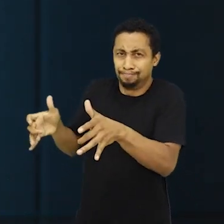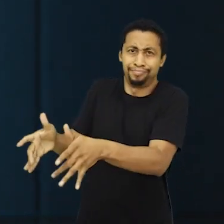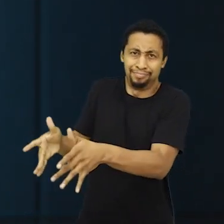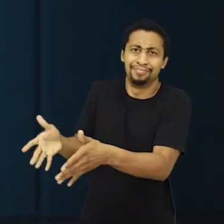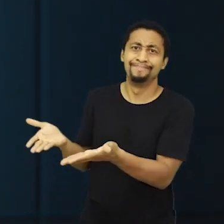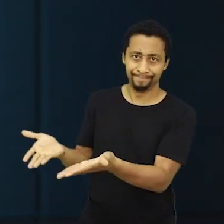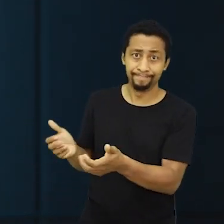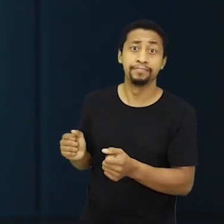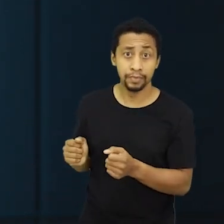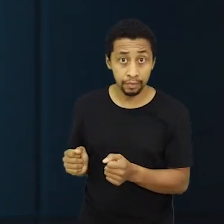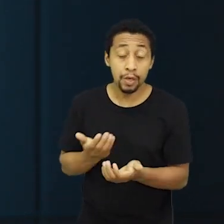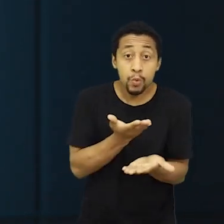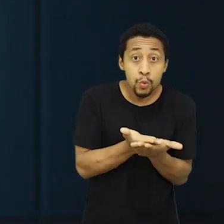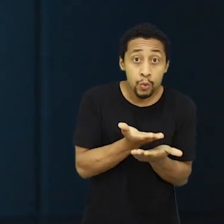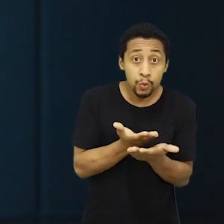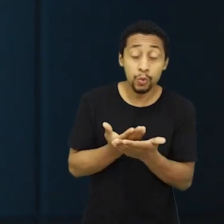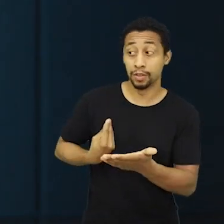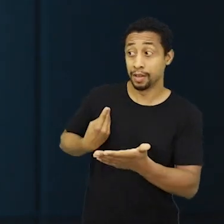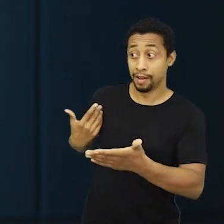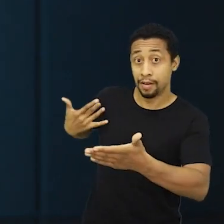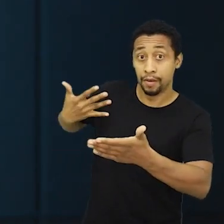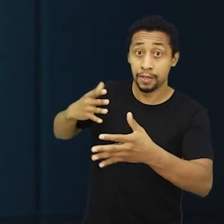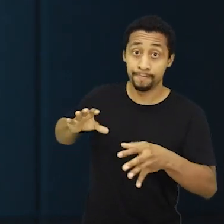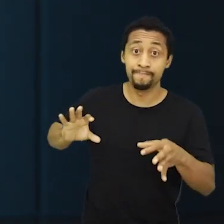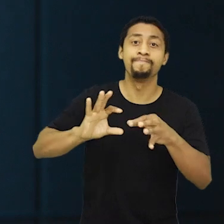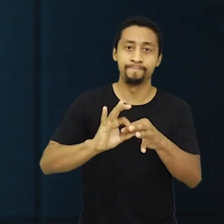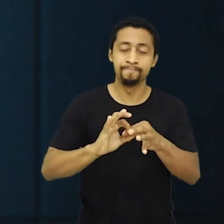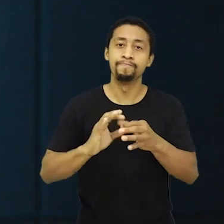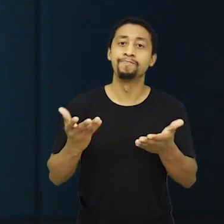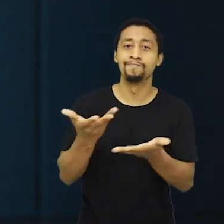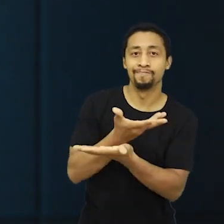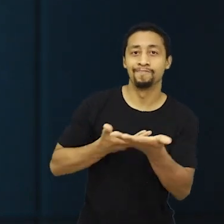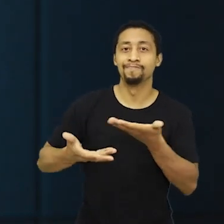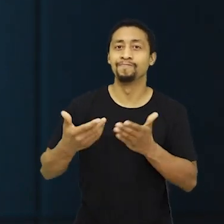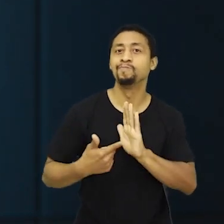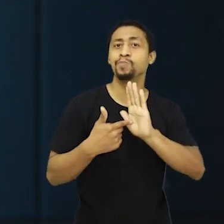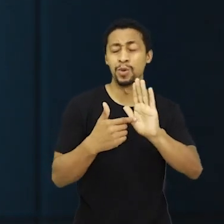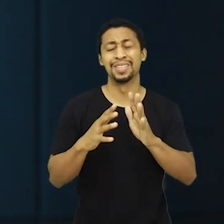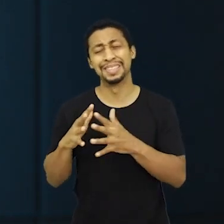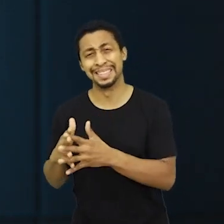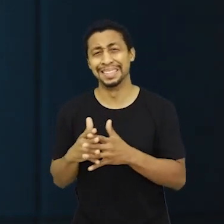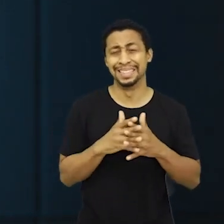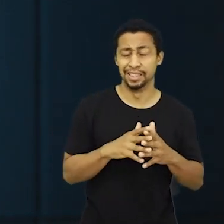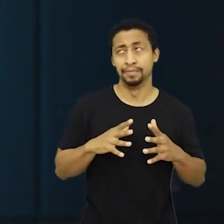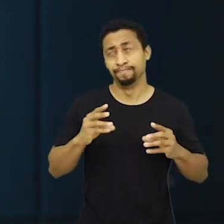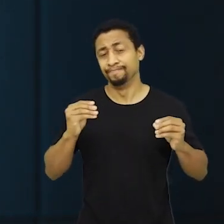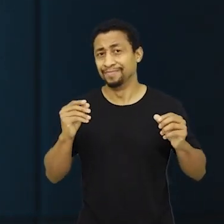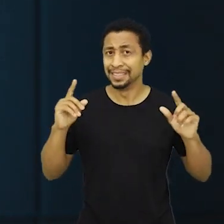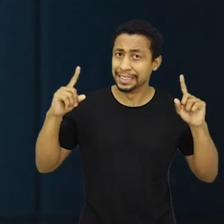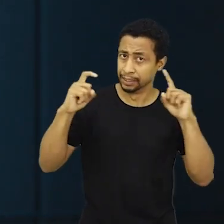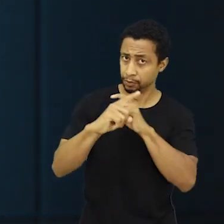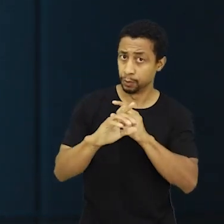meus estudos e com a minha própria trajetória, uma relação que muitas vezes é conflituosa, em partes porque às vezes a escola não